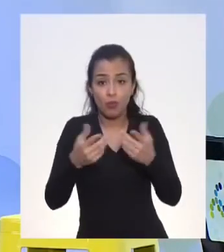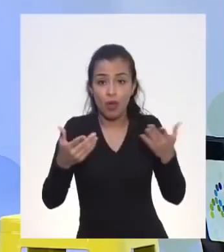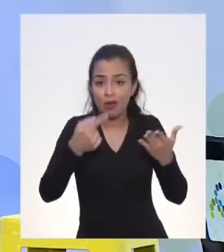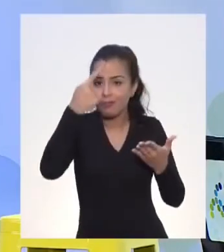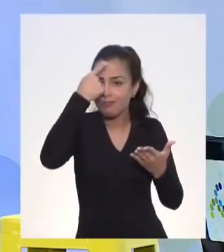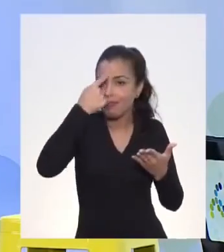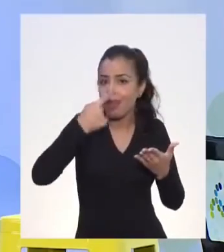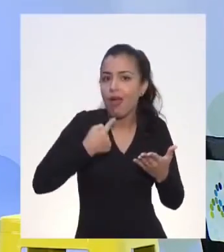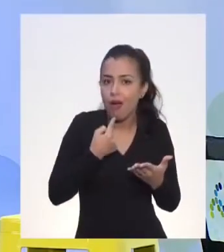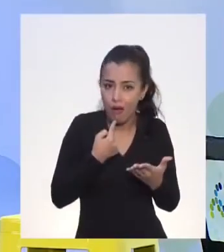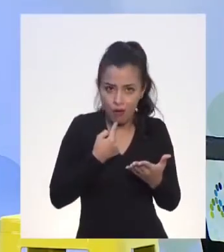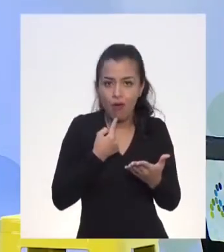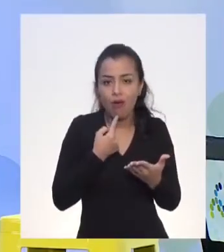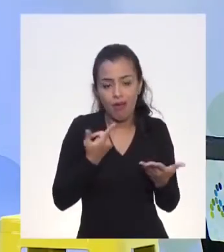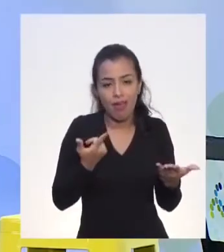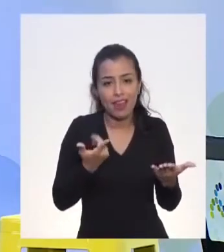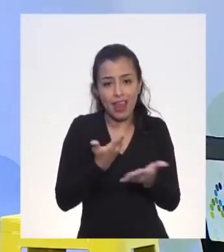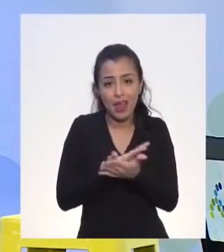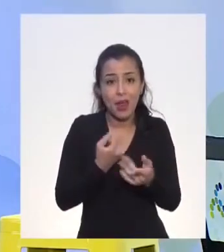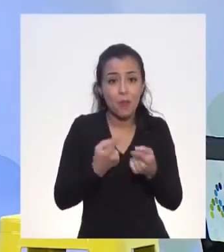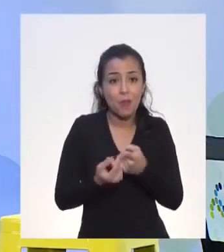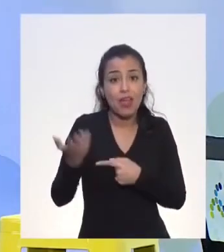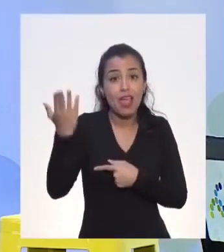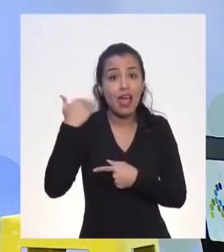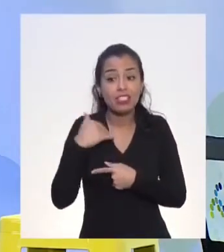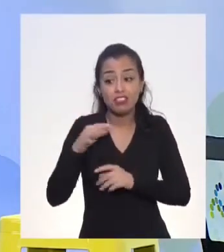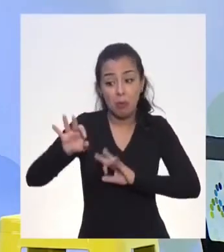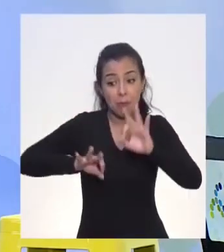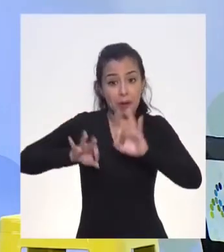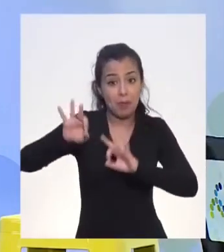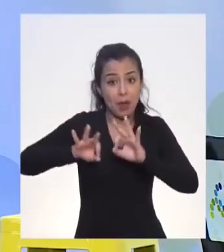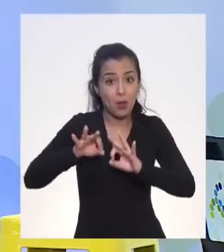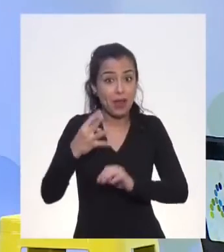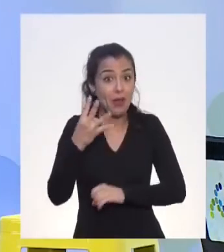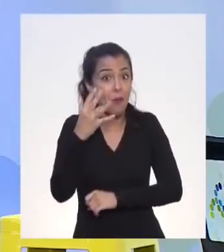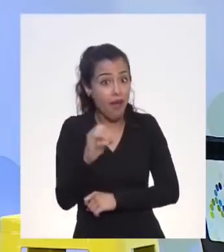porque a aula ainda foi preparada para 40, tá?